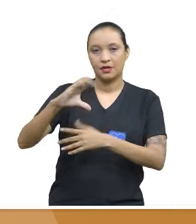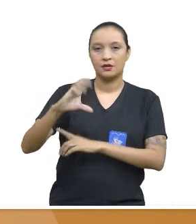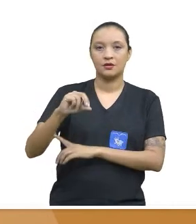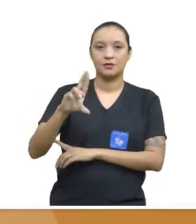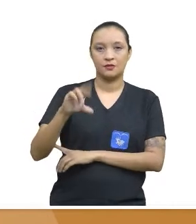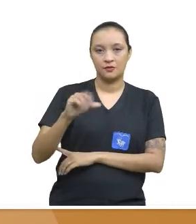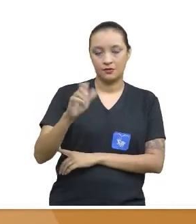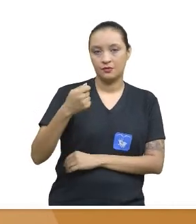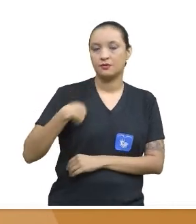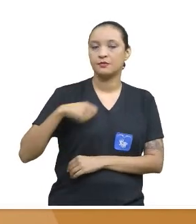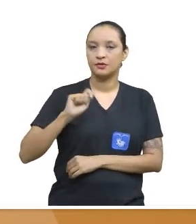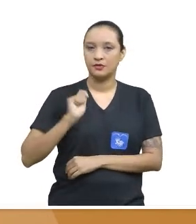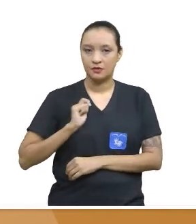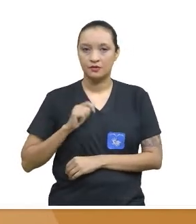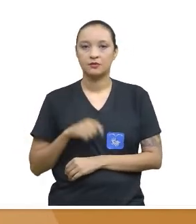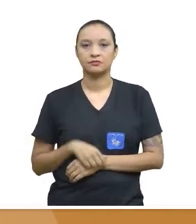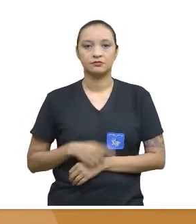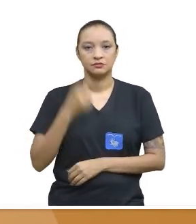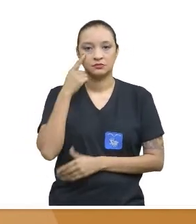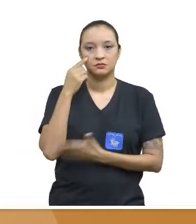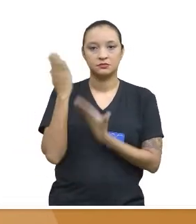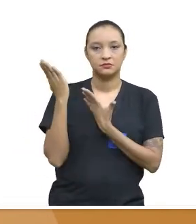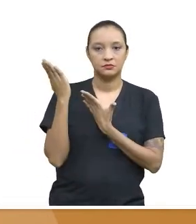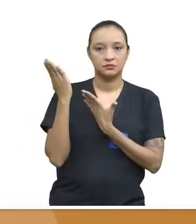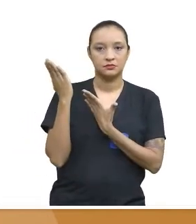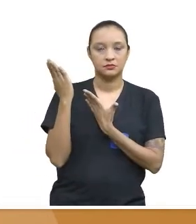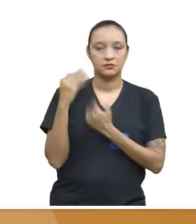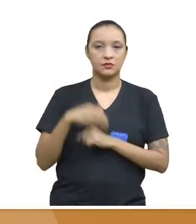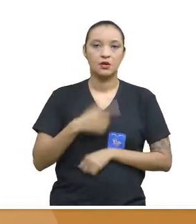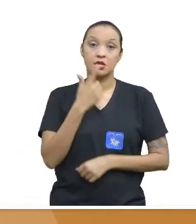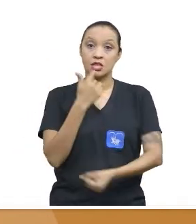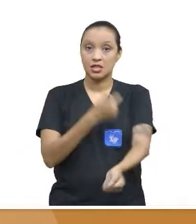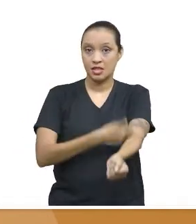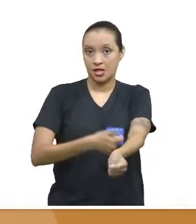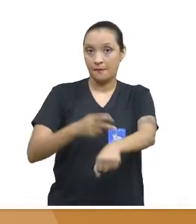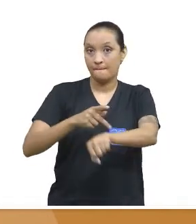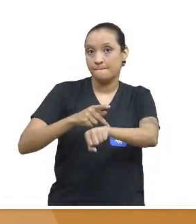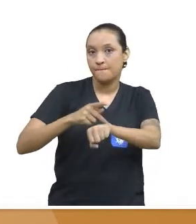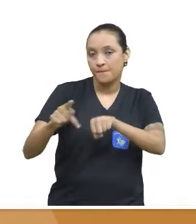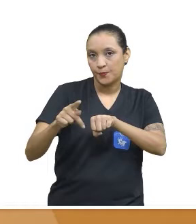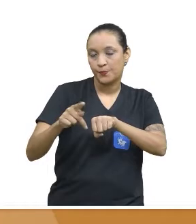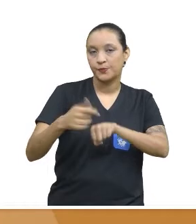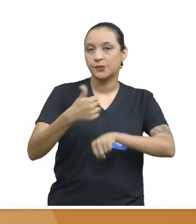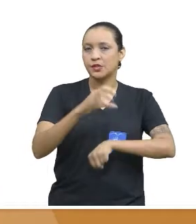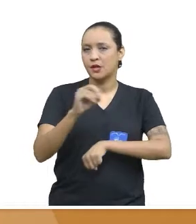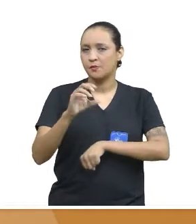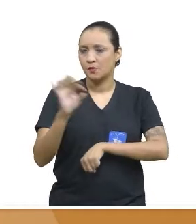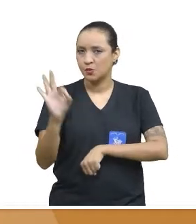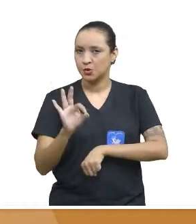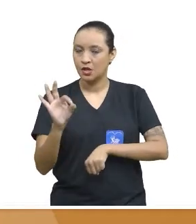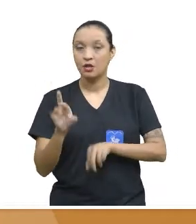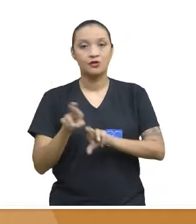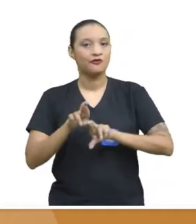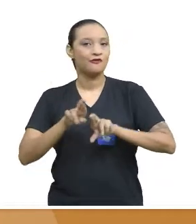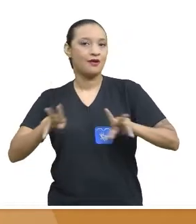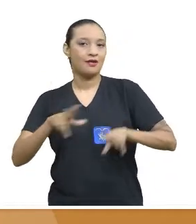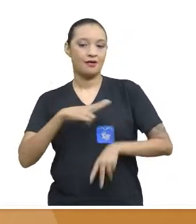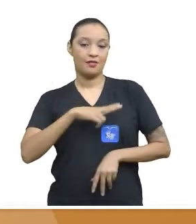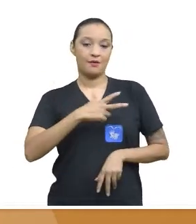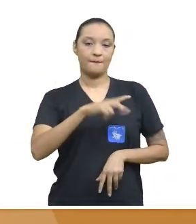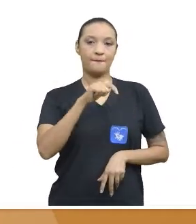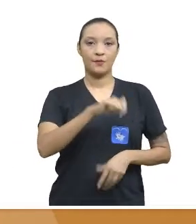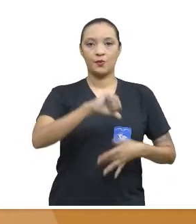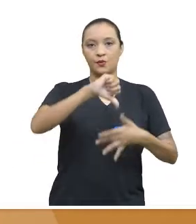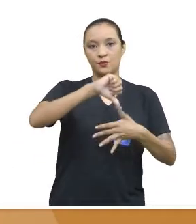cima, os chapetones com 100% de pureza sanguínea. Observe que é muito diferente da América Colonial Portuguesa, onde isso aí